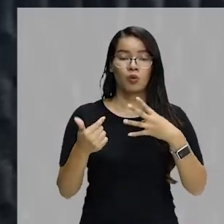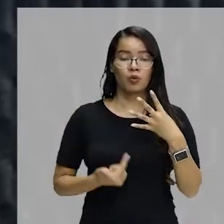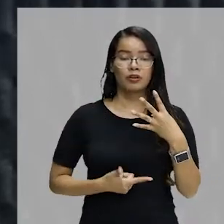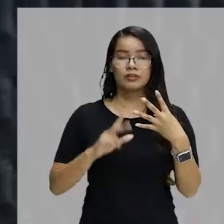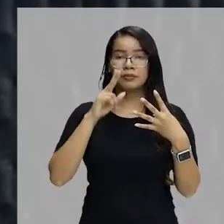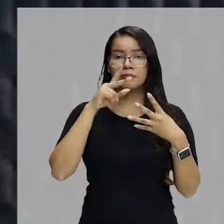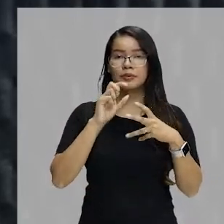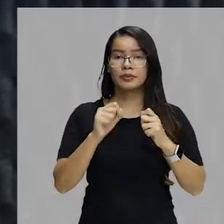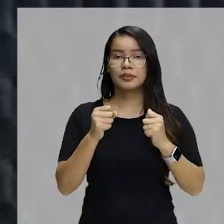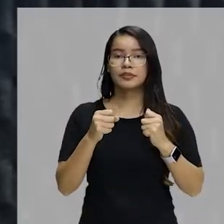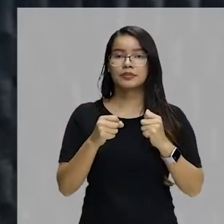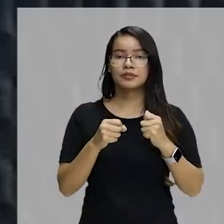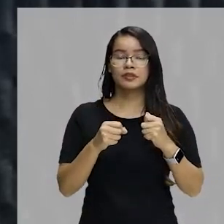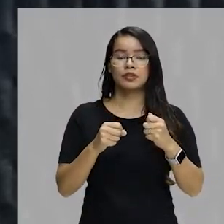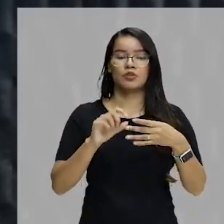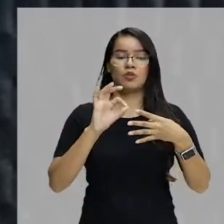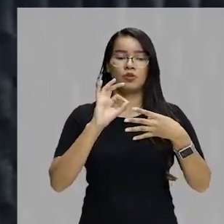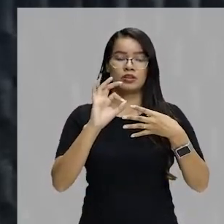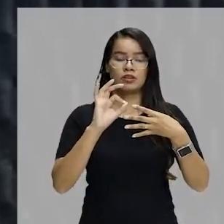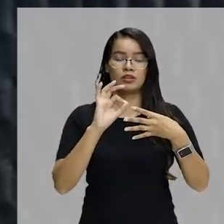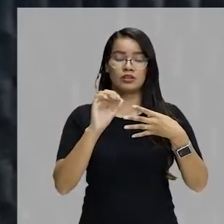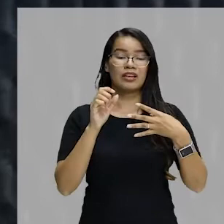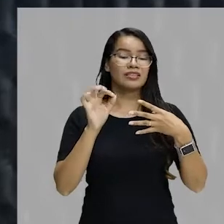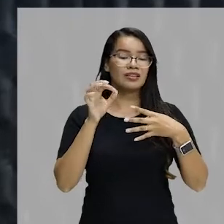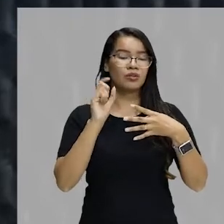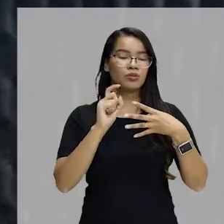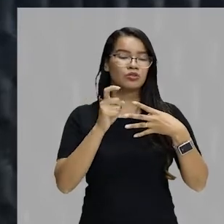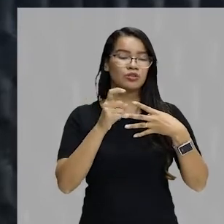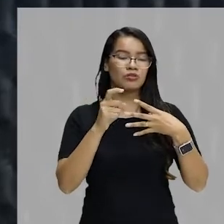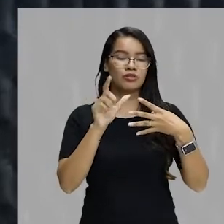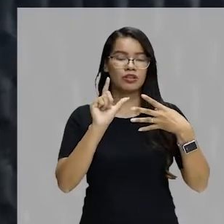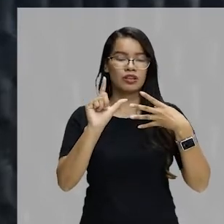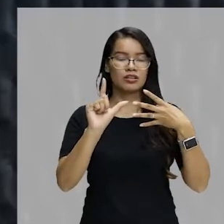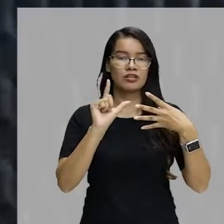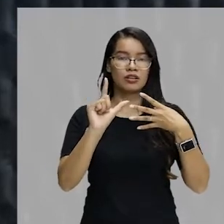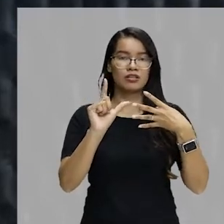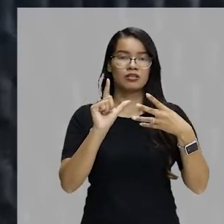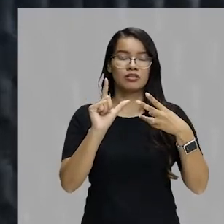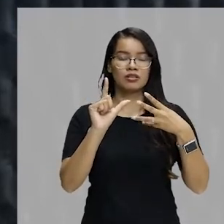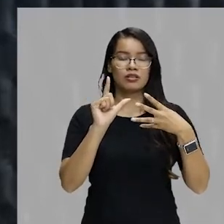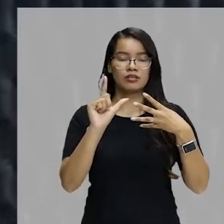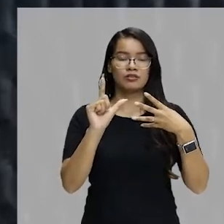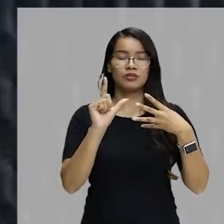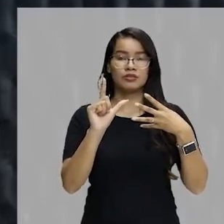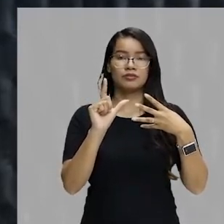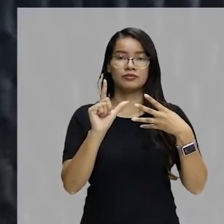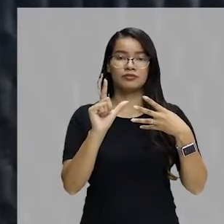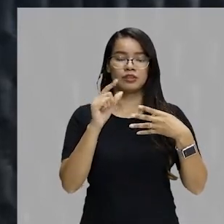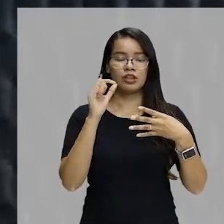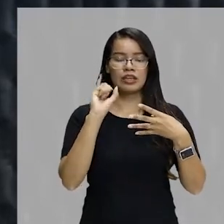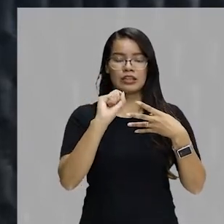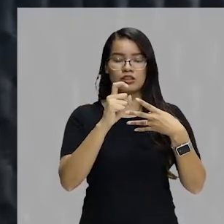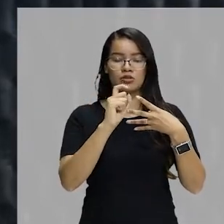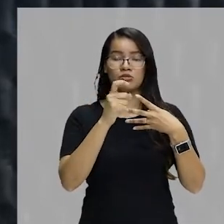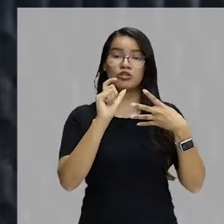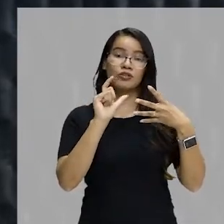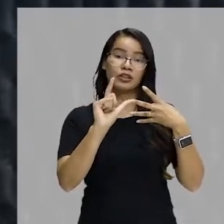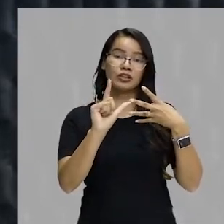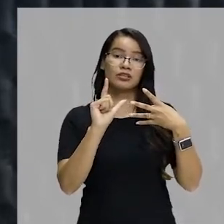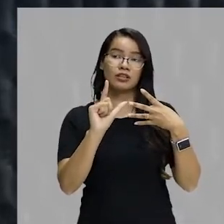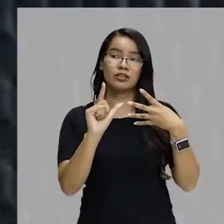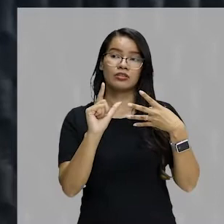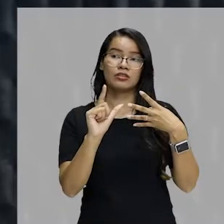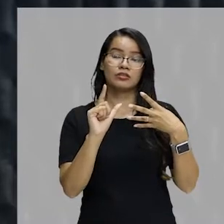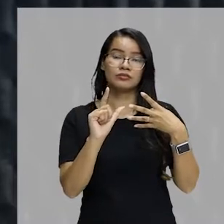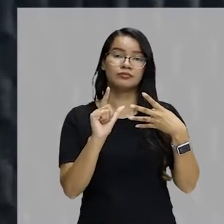4 poderes. O poder executivo, o poder legislativo, que seria bicameral, Câmara dos Deputados e a Câmara do Senado. Os